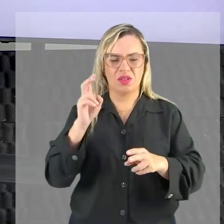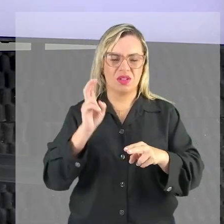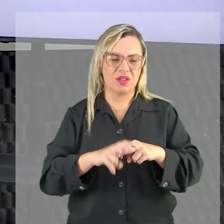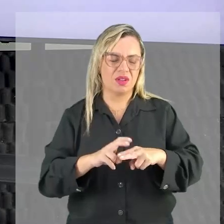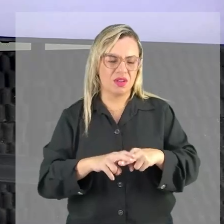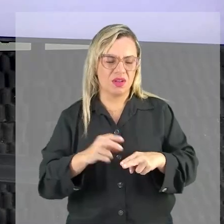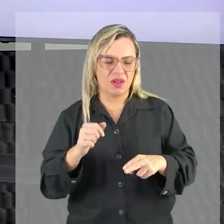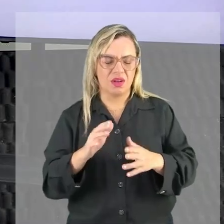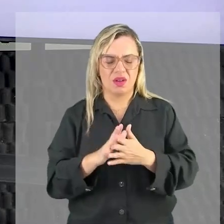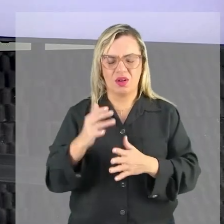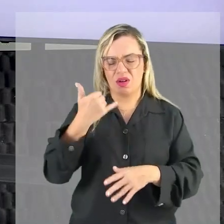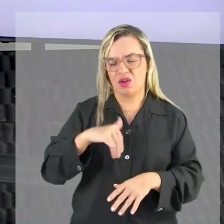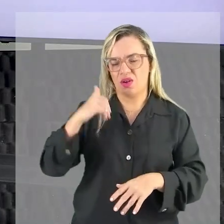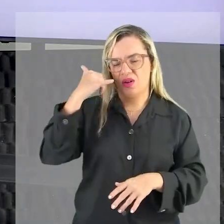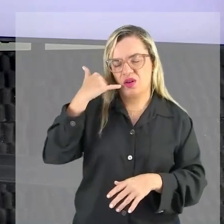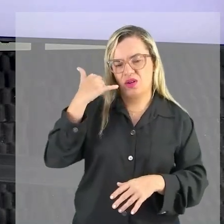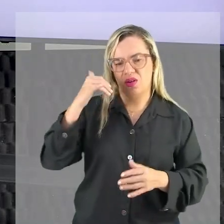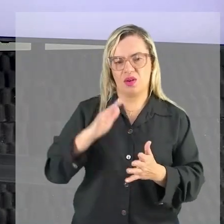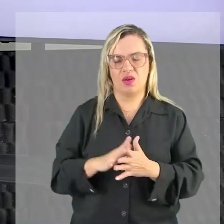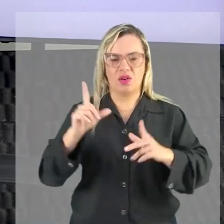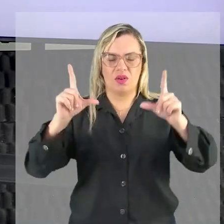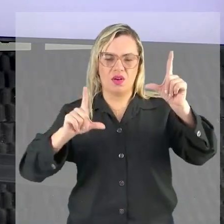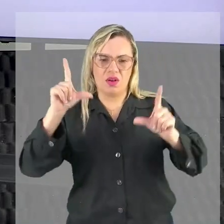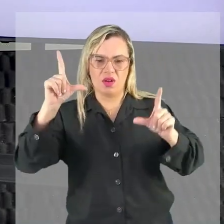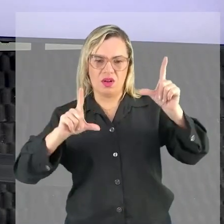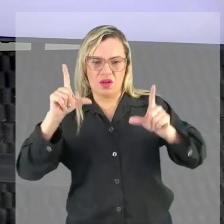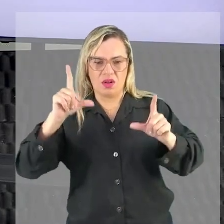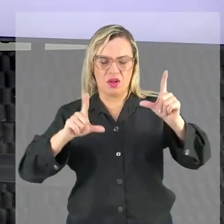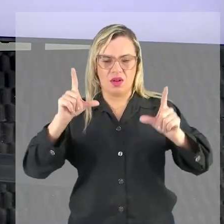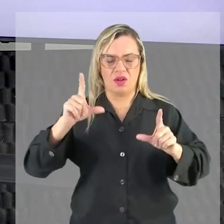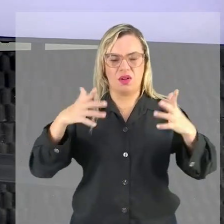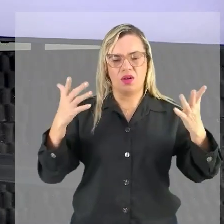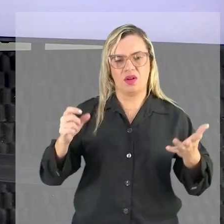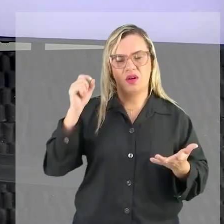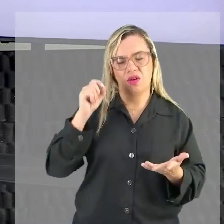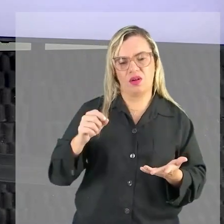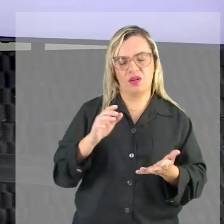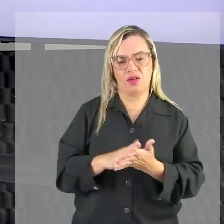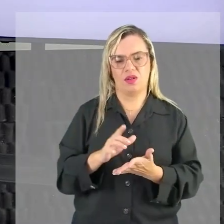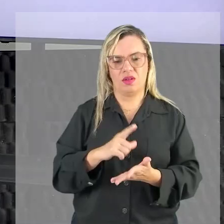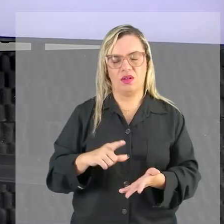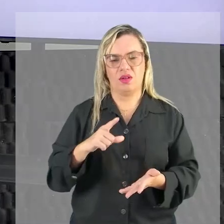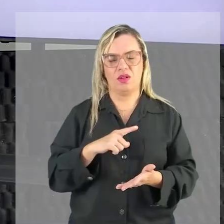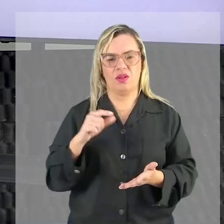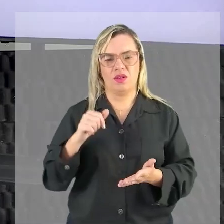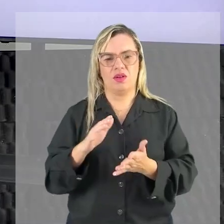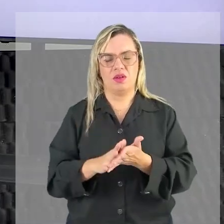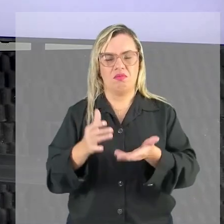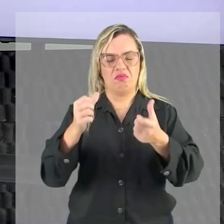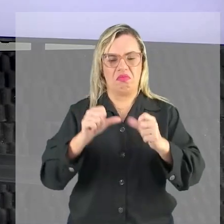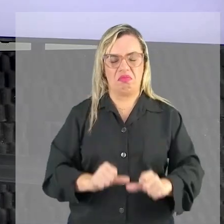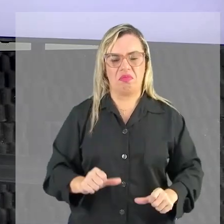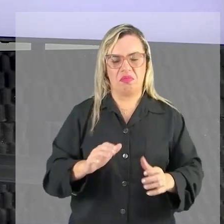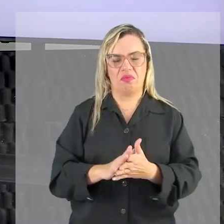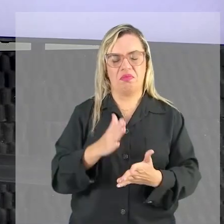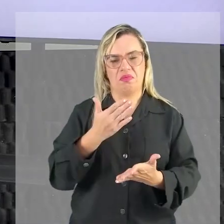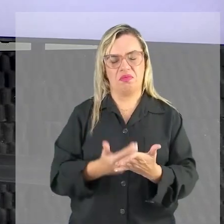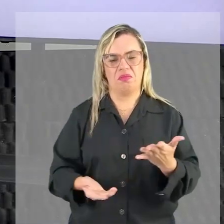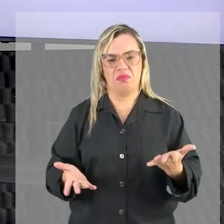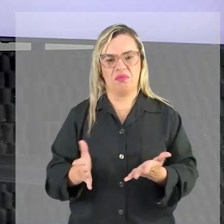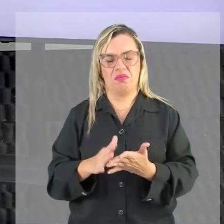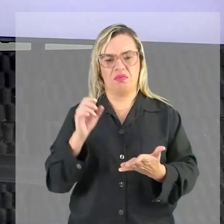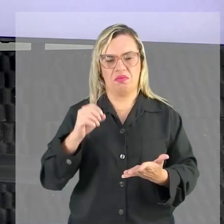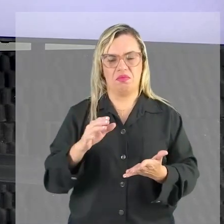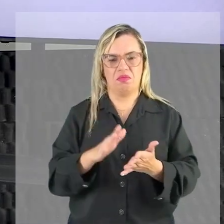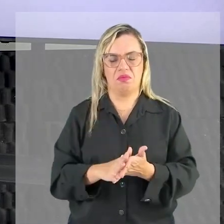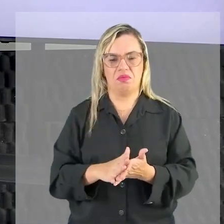sentado no celular ou assistindo TV. Isso vai me gerar malefícios independente se eu sou ativo ou